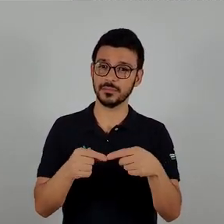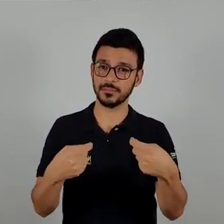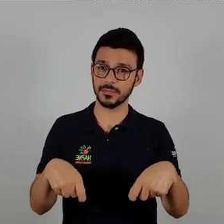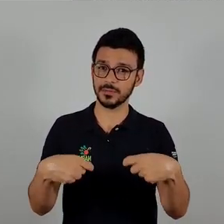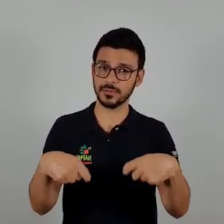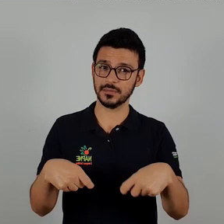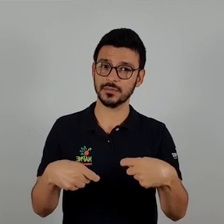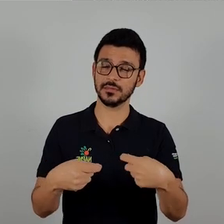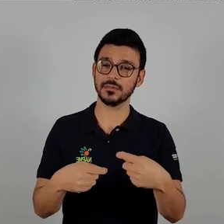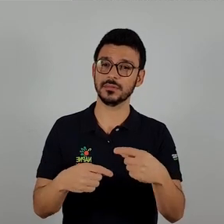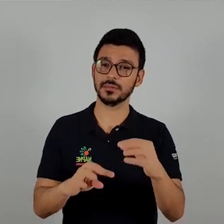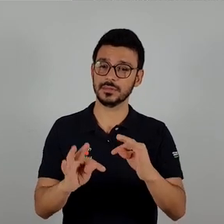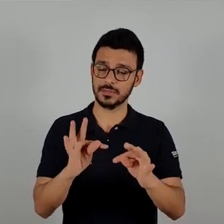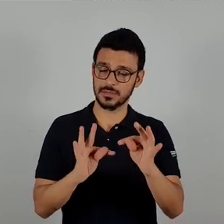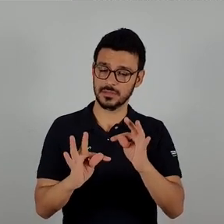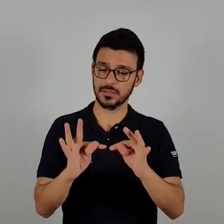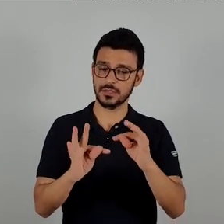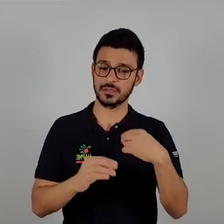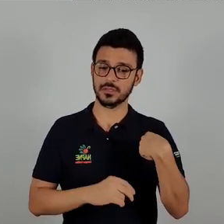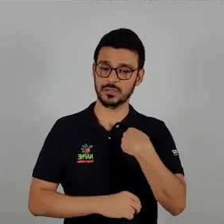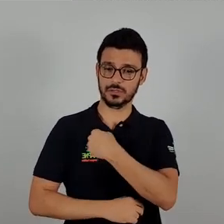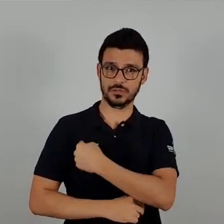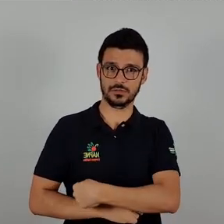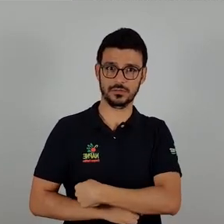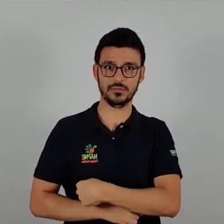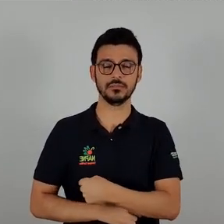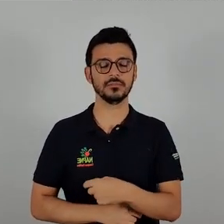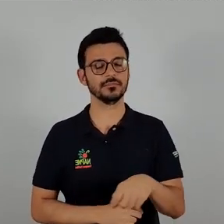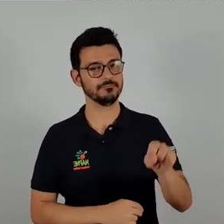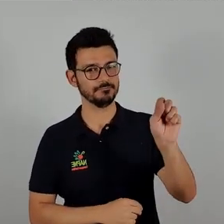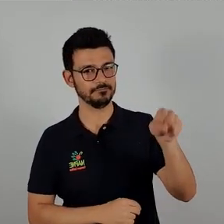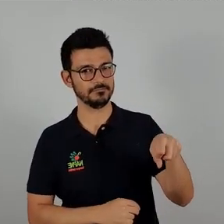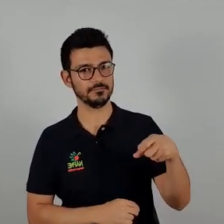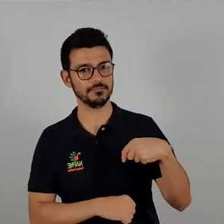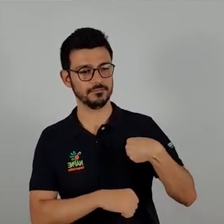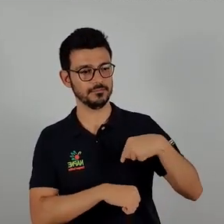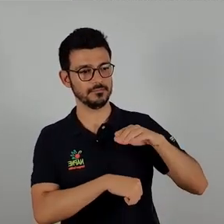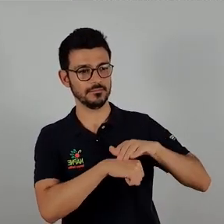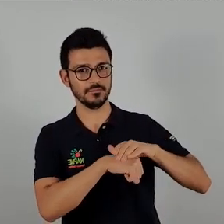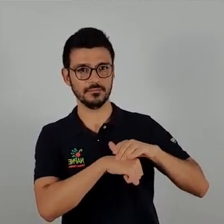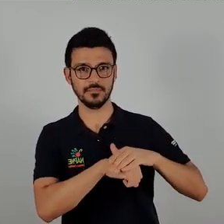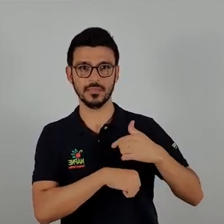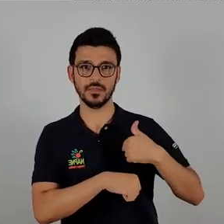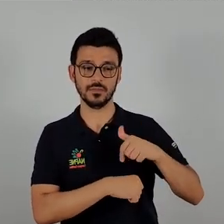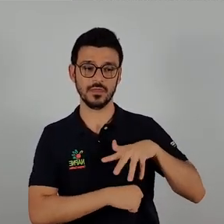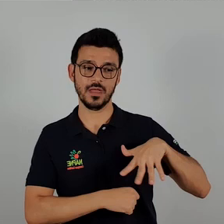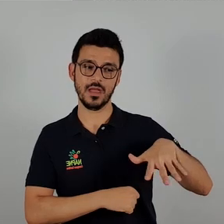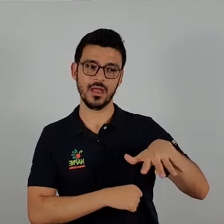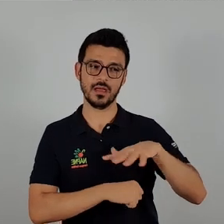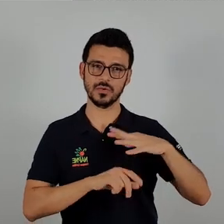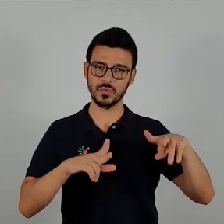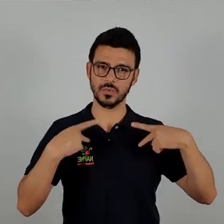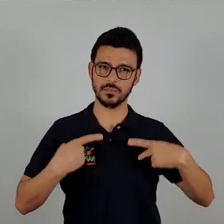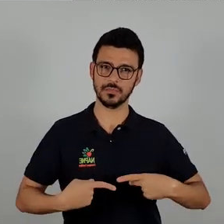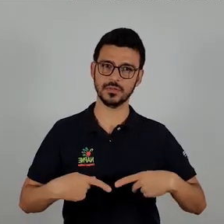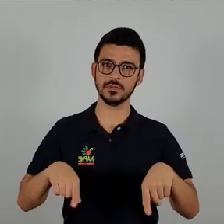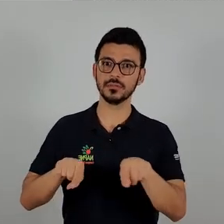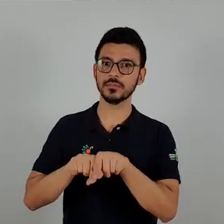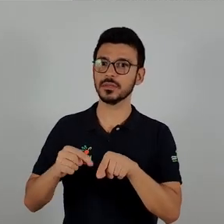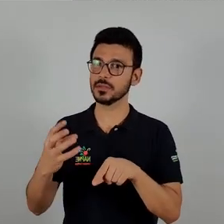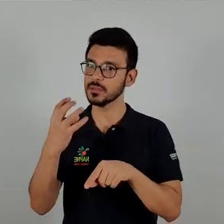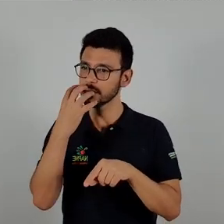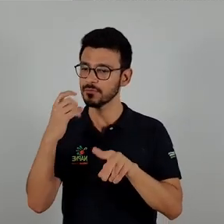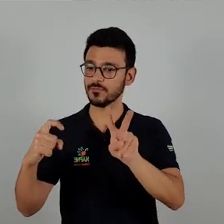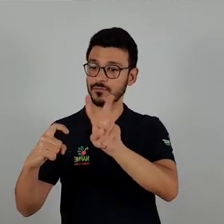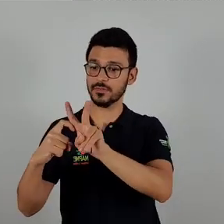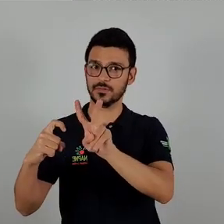um, a gente tem um consultório da veterinária, um consultório da humana, atendo humanos e veterinários. Eu estou um dia só na semana na veterinária, os demais eu estou na parte